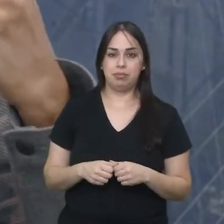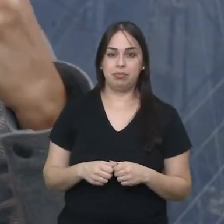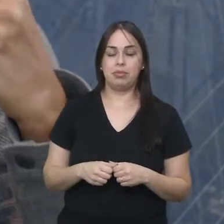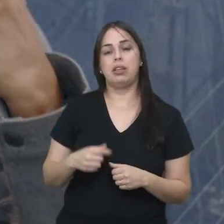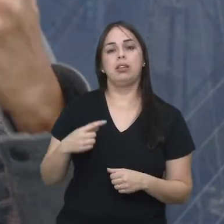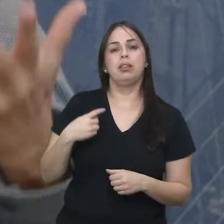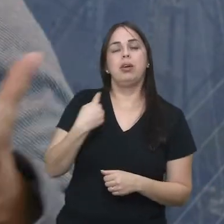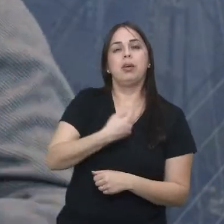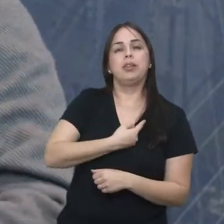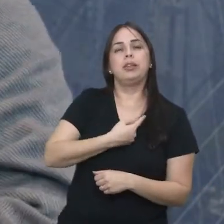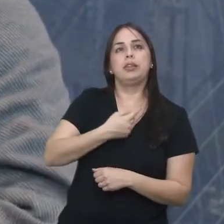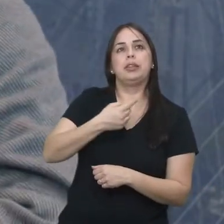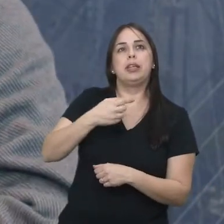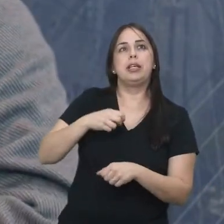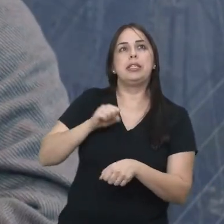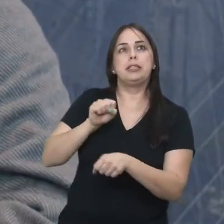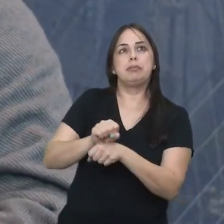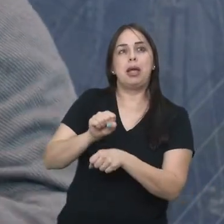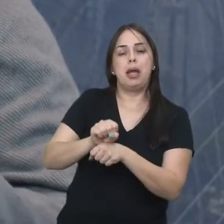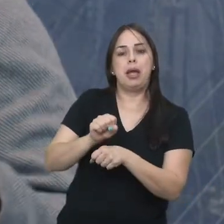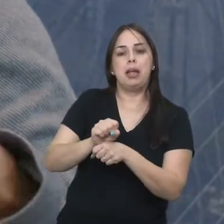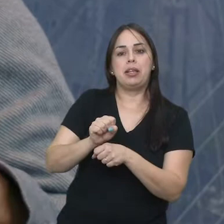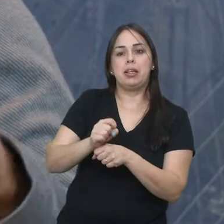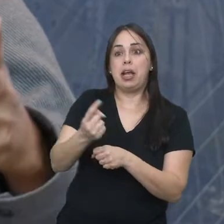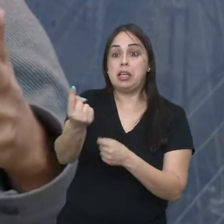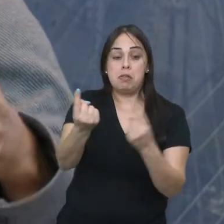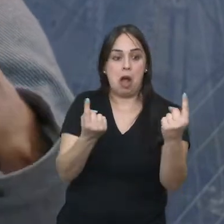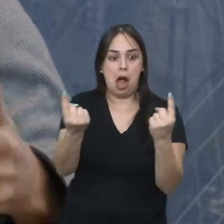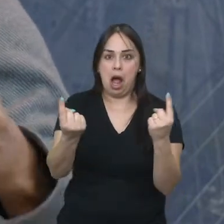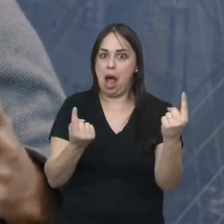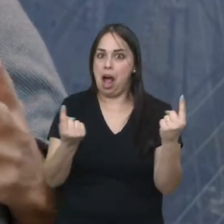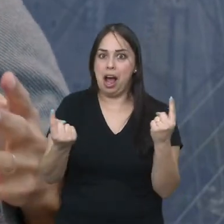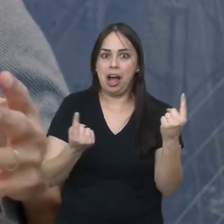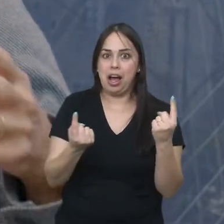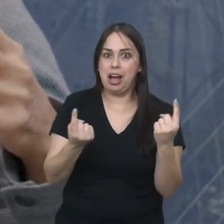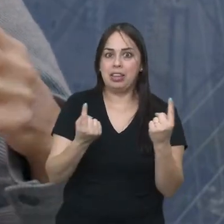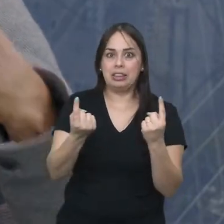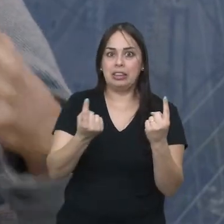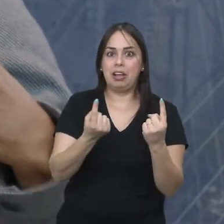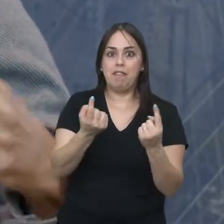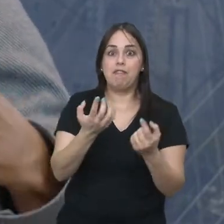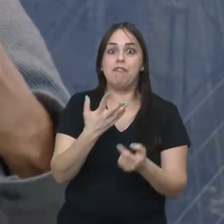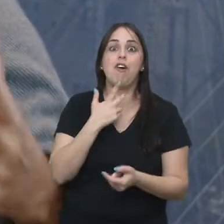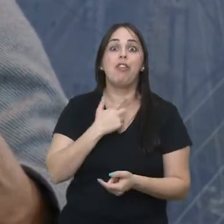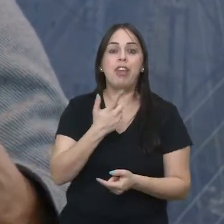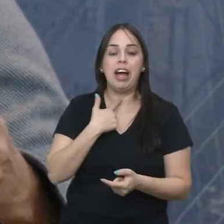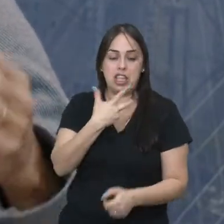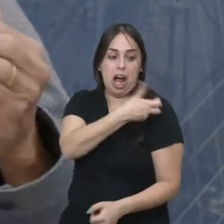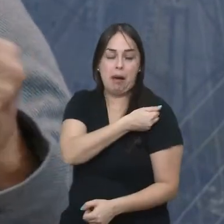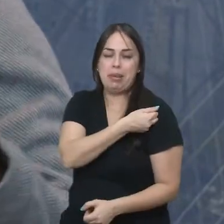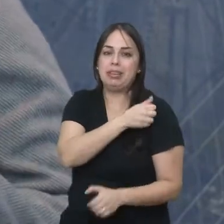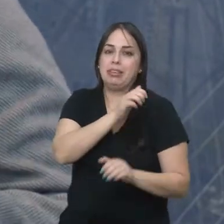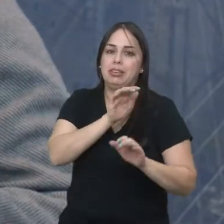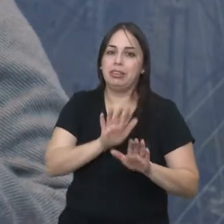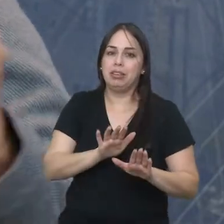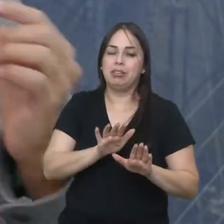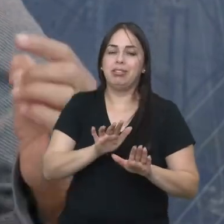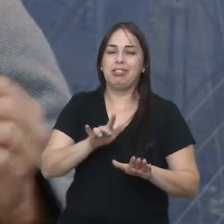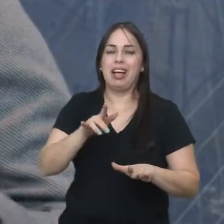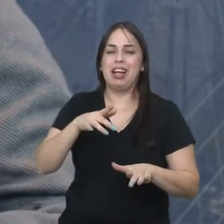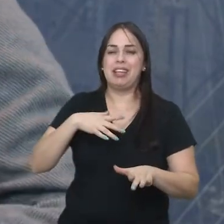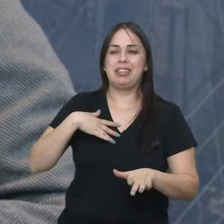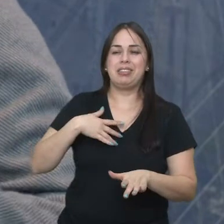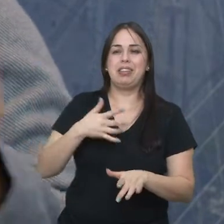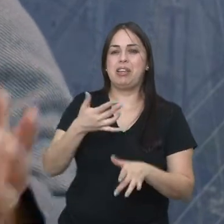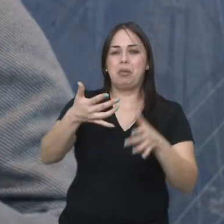que seria para a gente esperar que as pessoas corressem com muita sede atrás das vacinas, gerou uma série